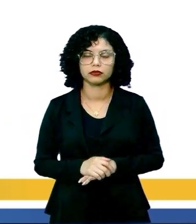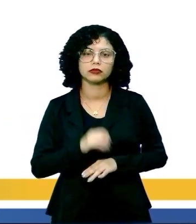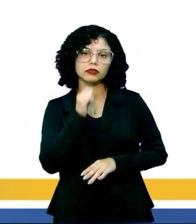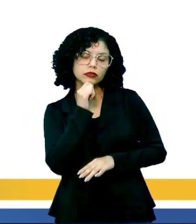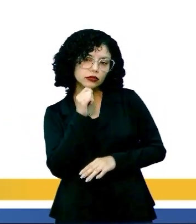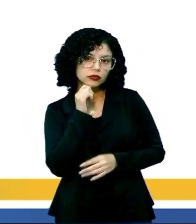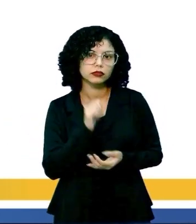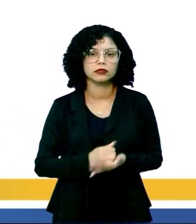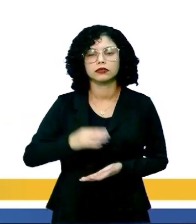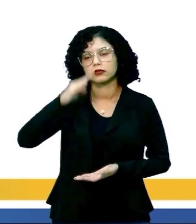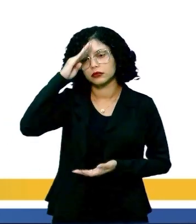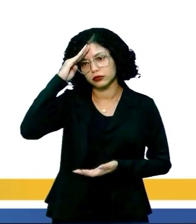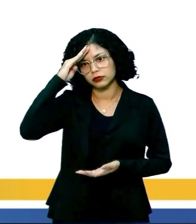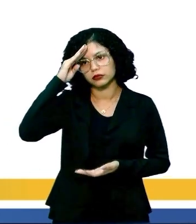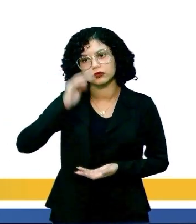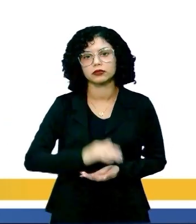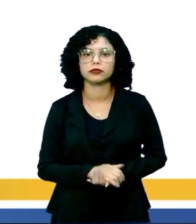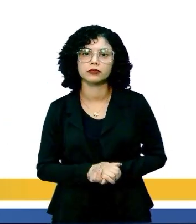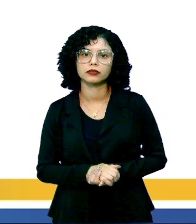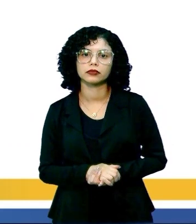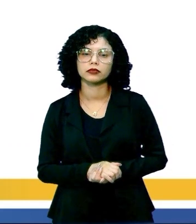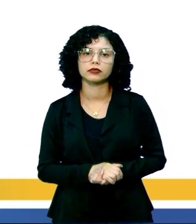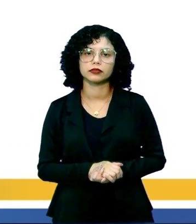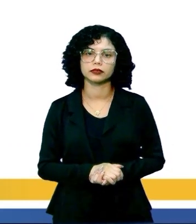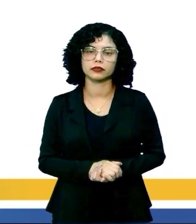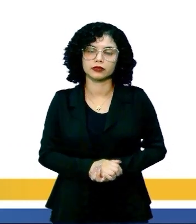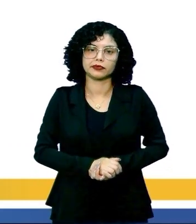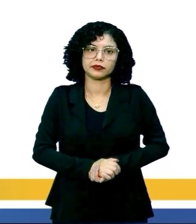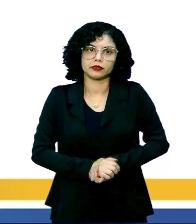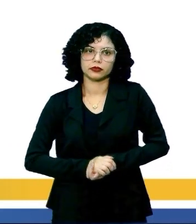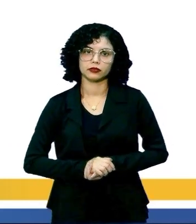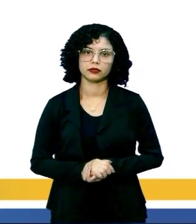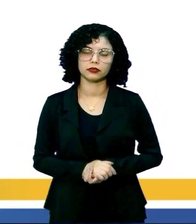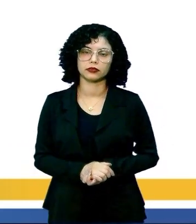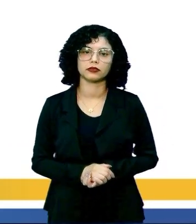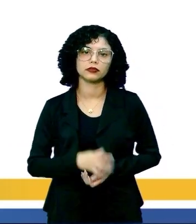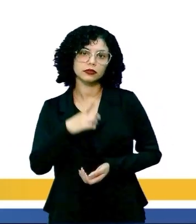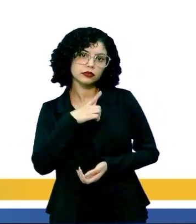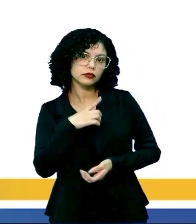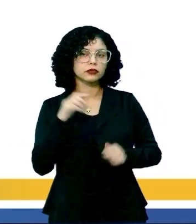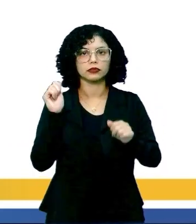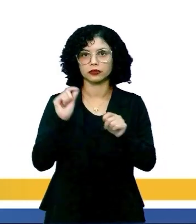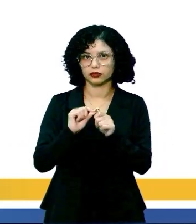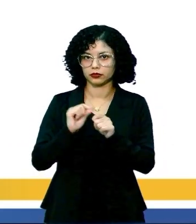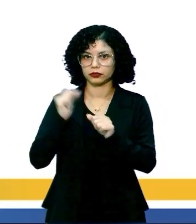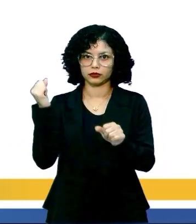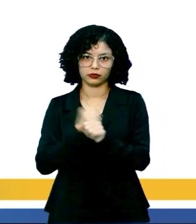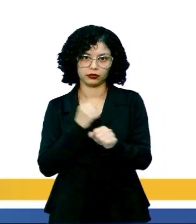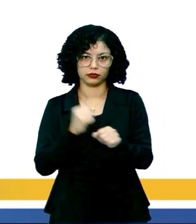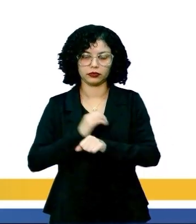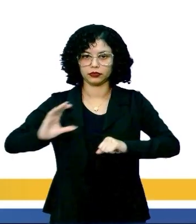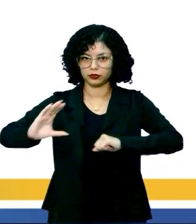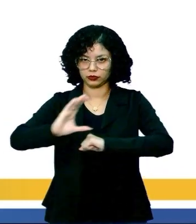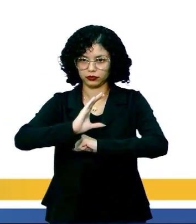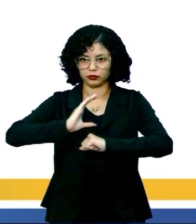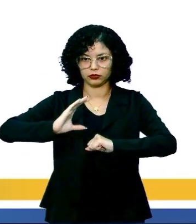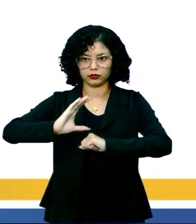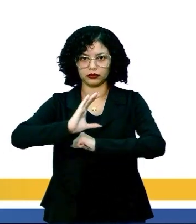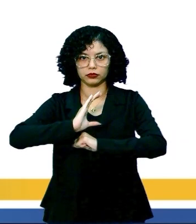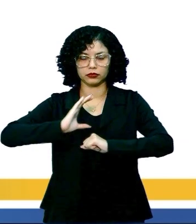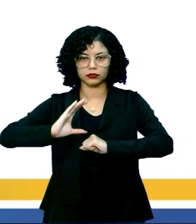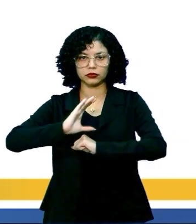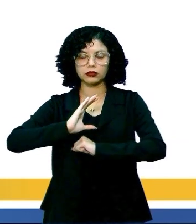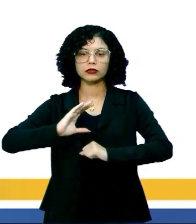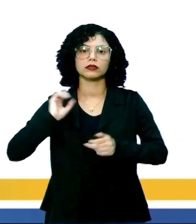no governo militar, ainda no Marechal, né, dos marechais, nós vamos ter a elaboração da Constituição, a primeira